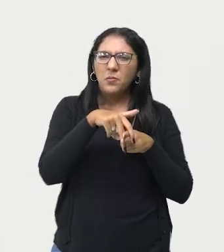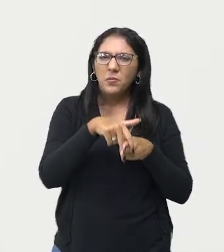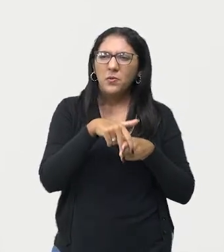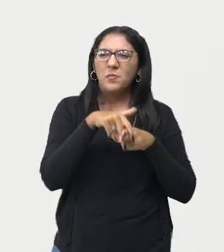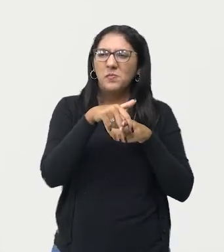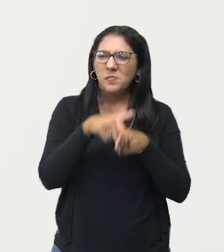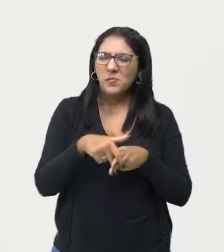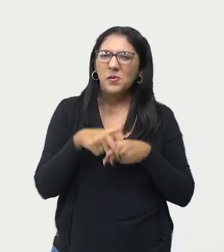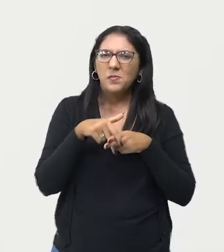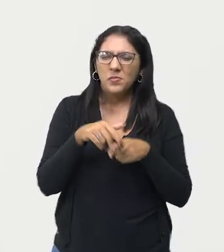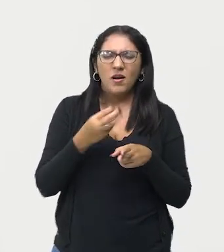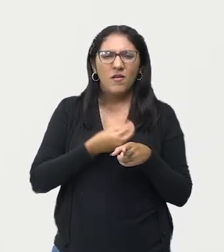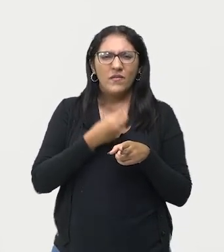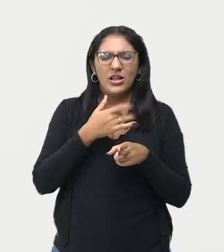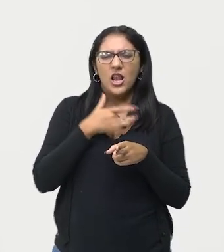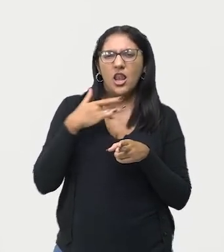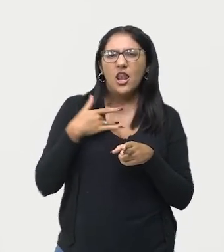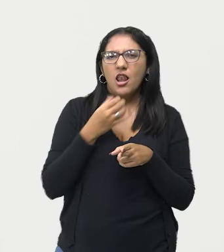na estrada.